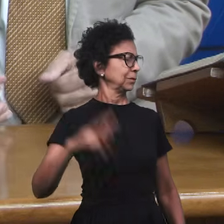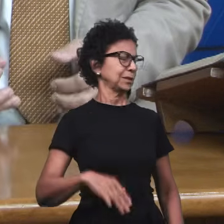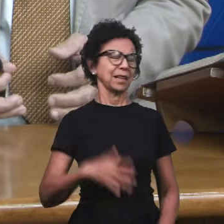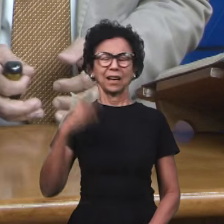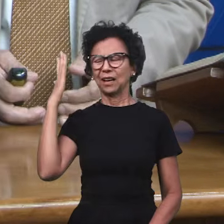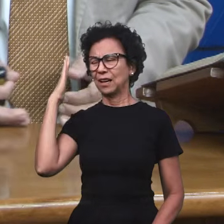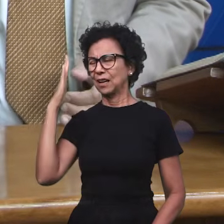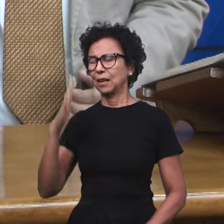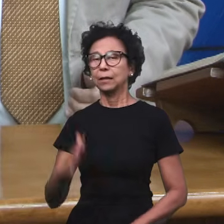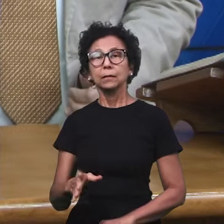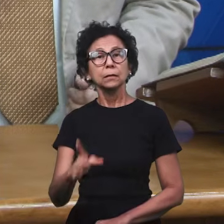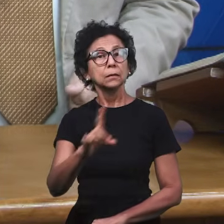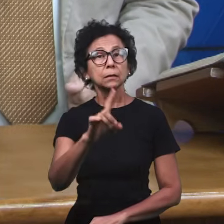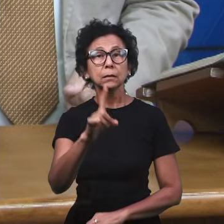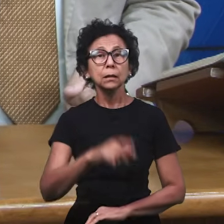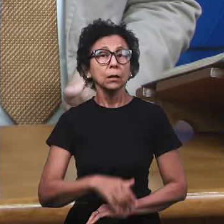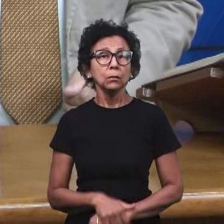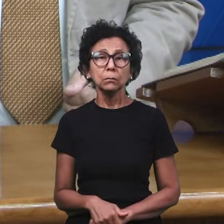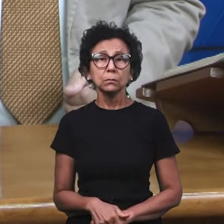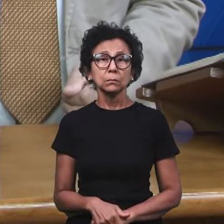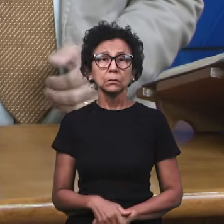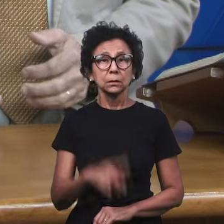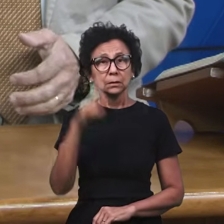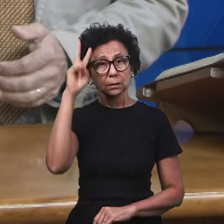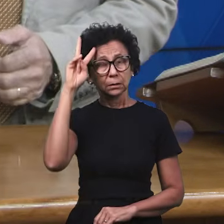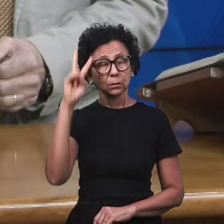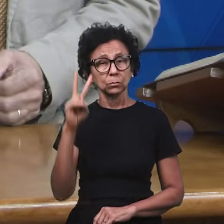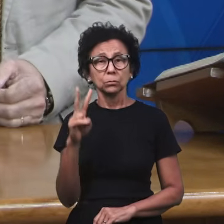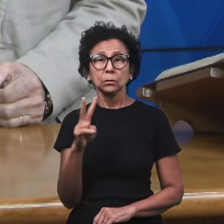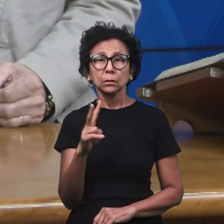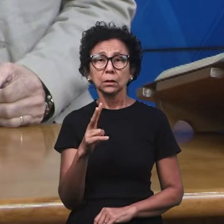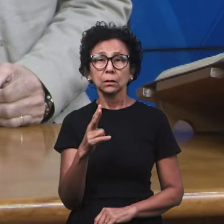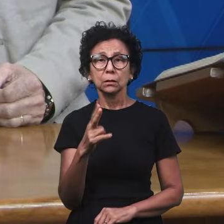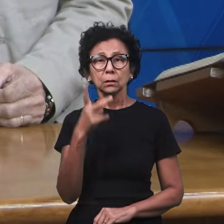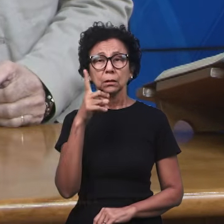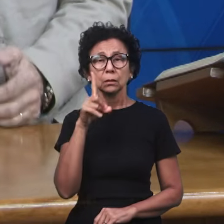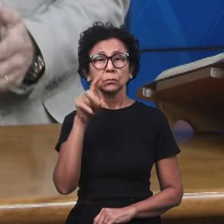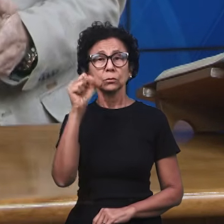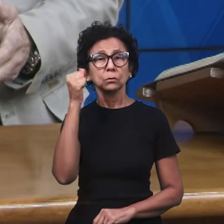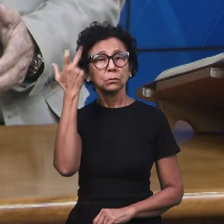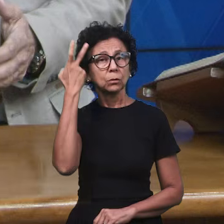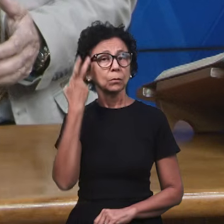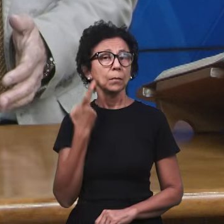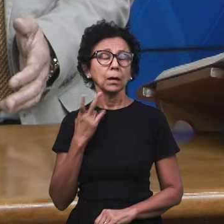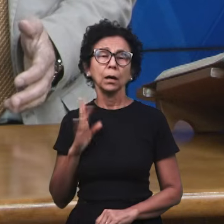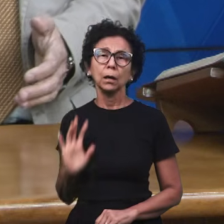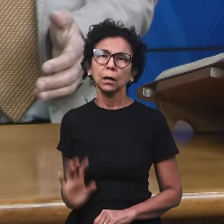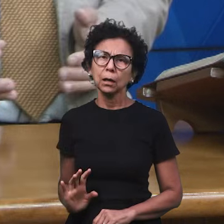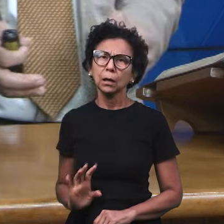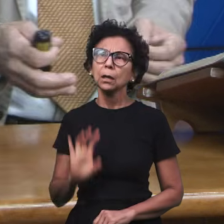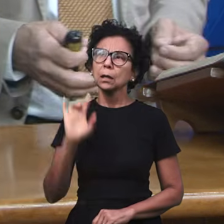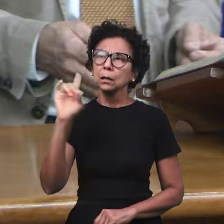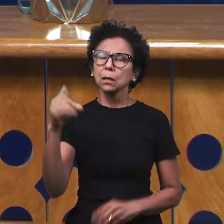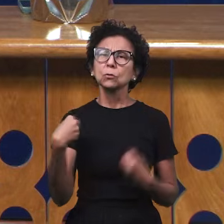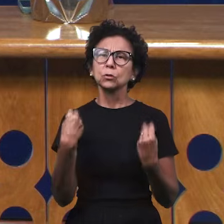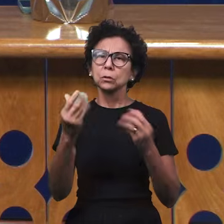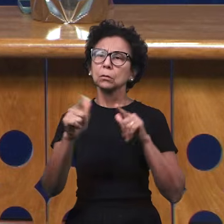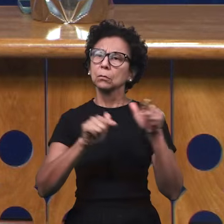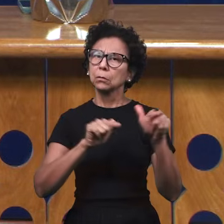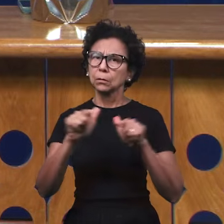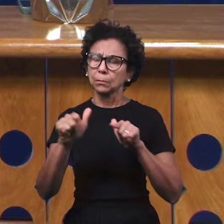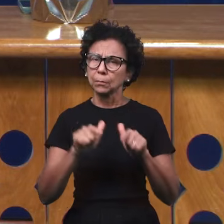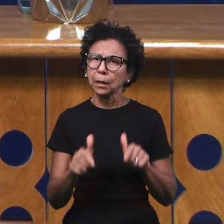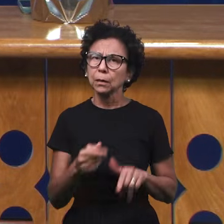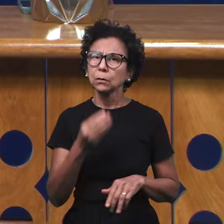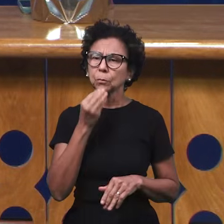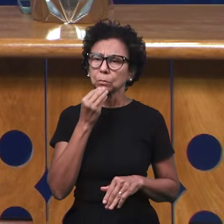seu compromisso como se fosse qualquer dia. Você foi chamado para um trabalho, o Senhor abriu uma porta para a sua vida e você